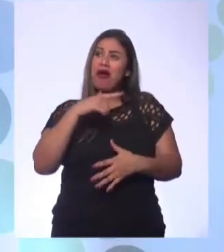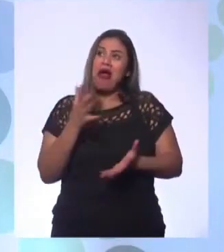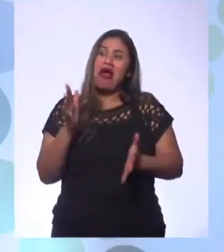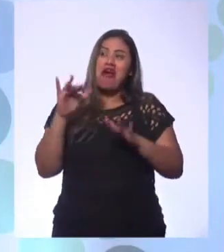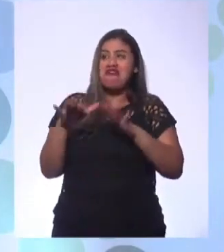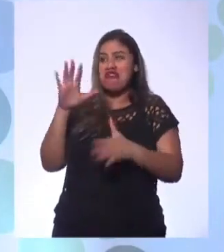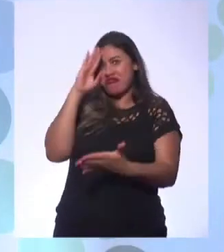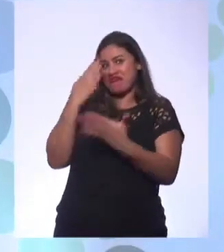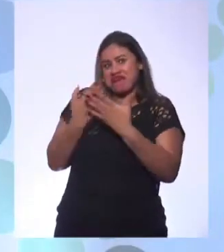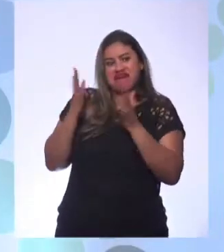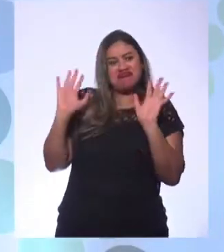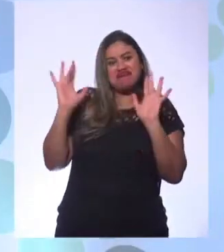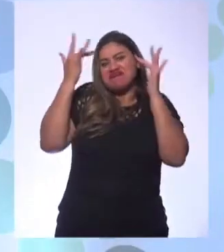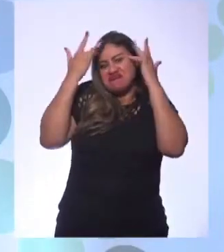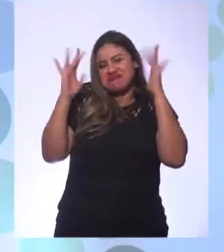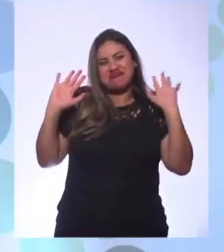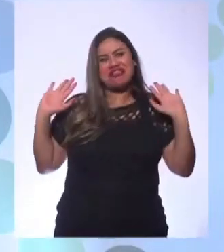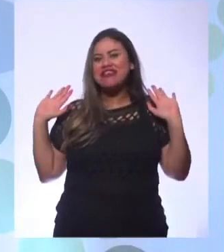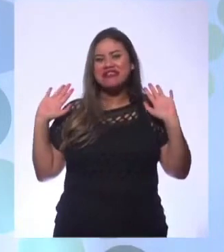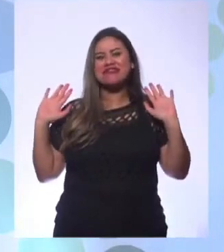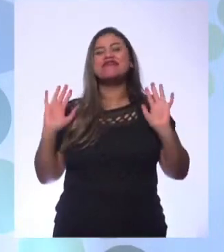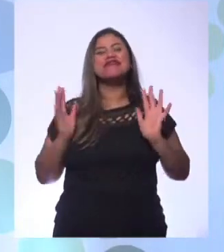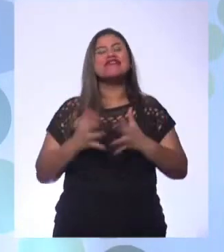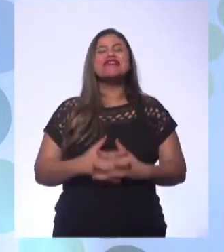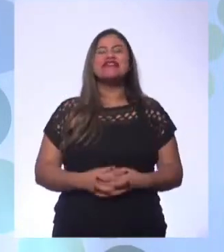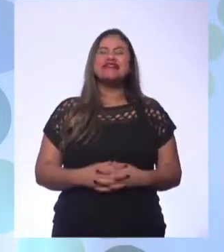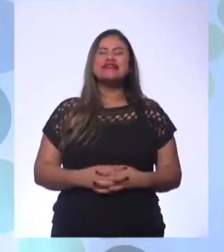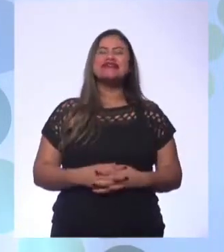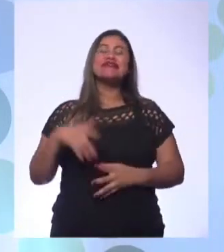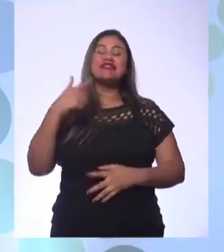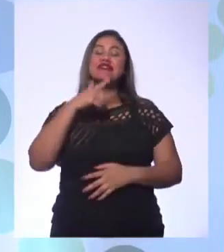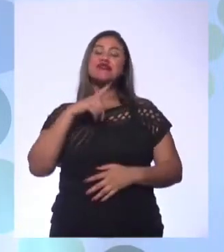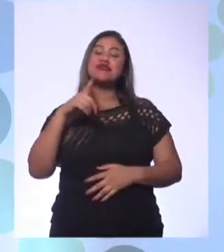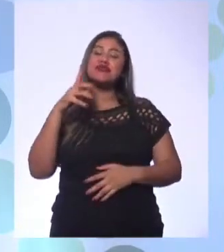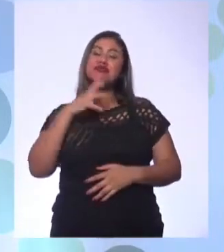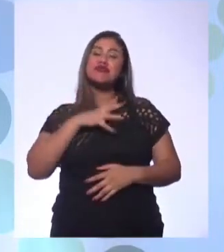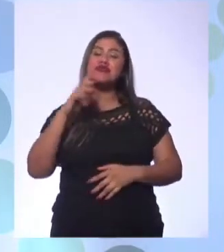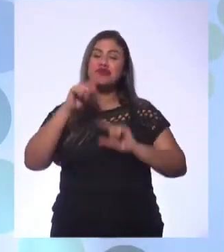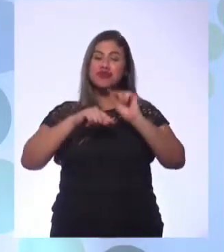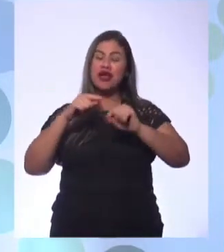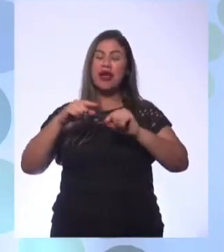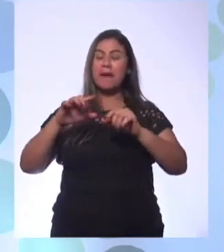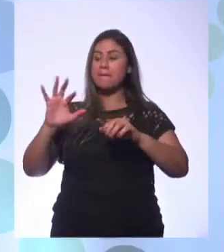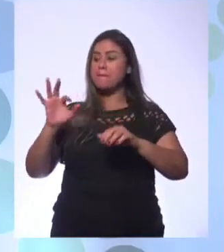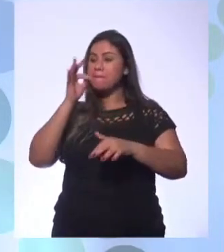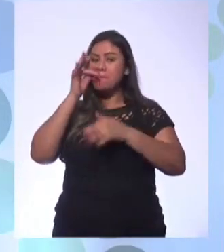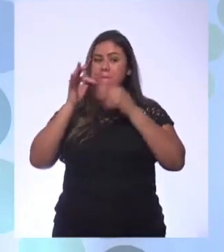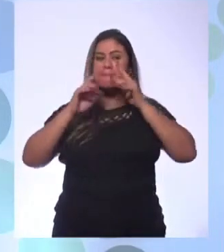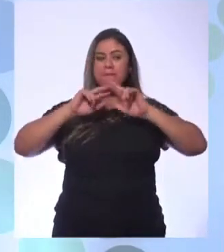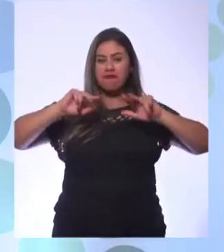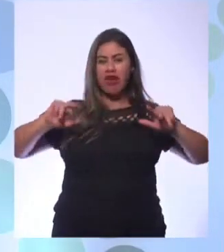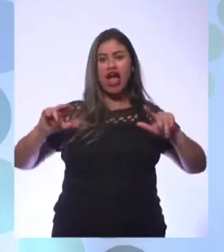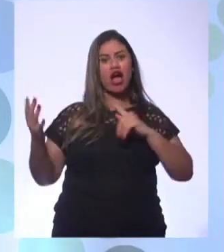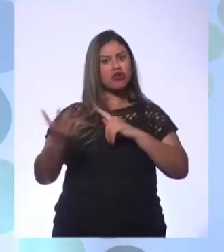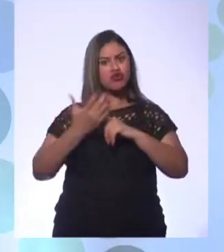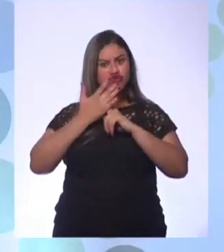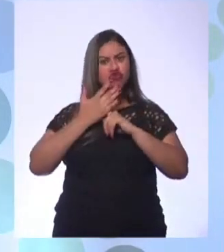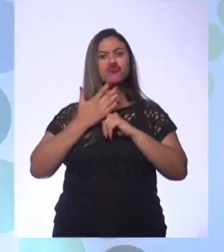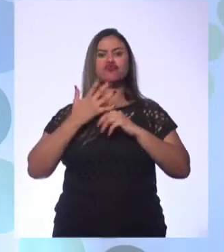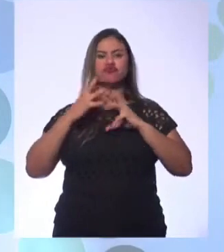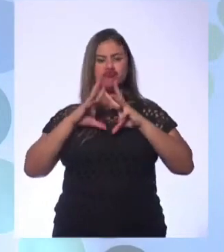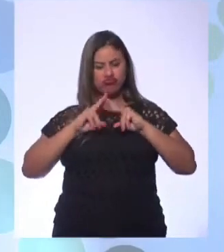aquilo vai funcionar mesmo, não sei, né? Qual o fator aí? E claro, né, a gente sabe que as plantas curam mesmo. As plantas têm várias